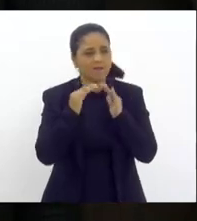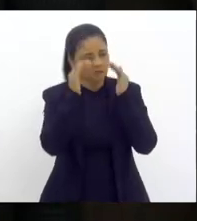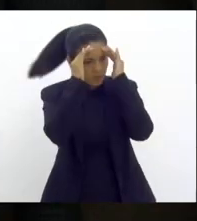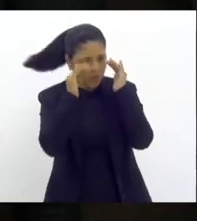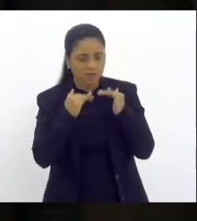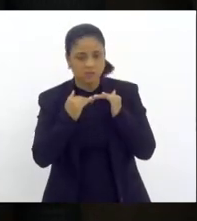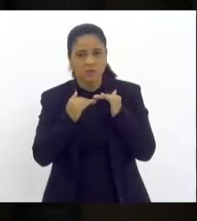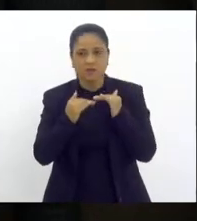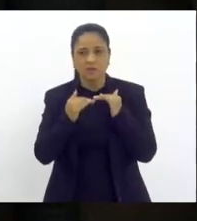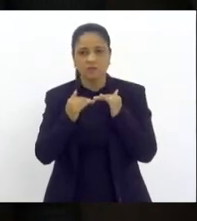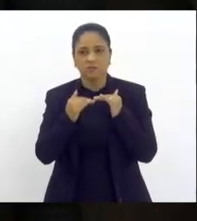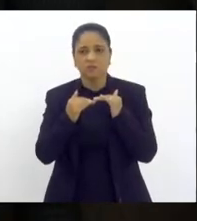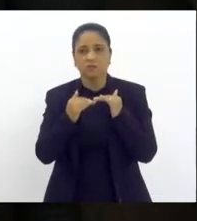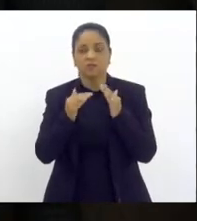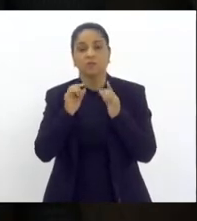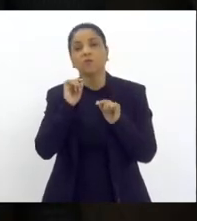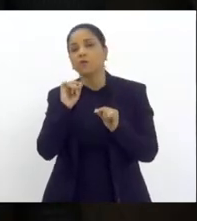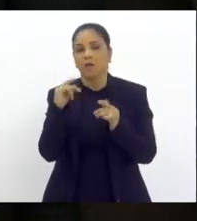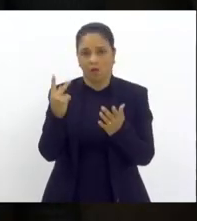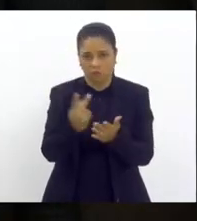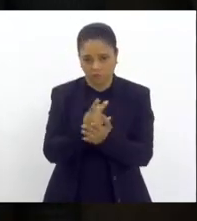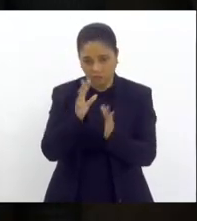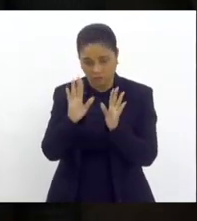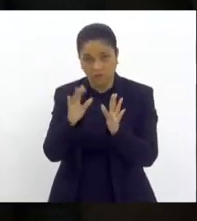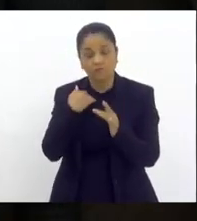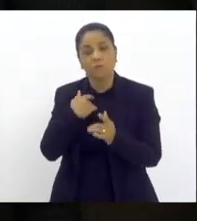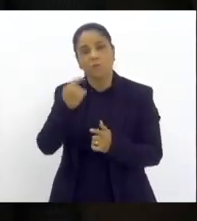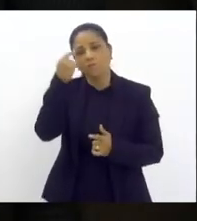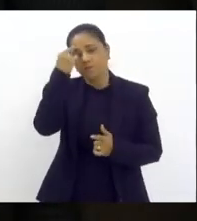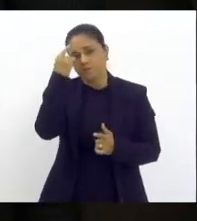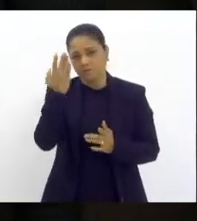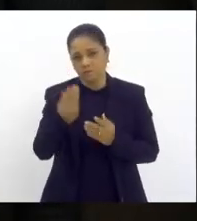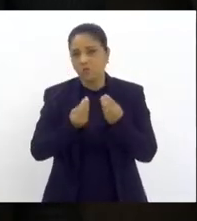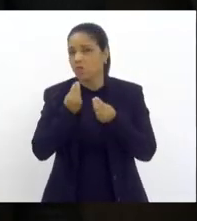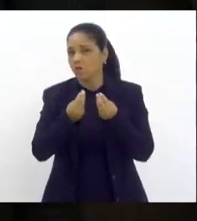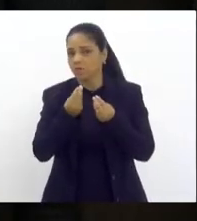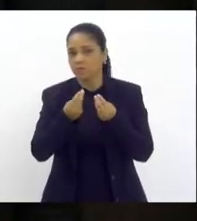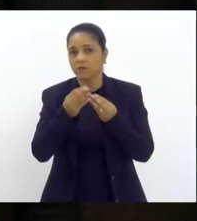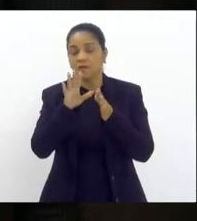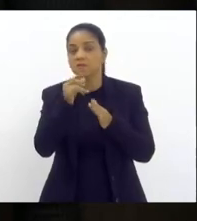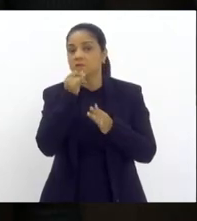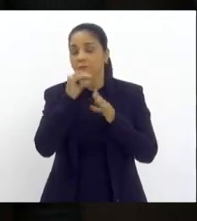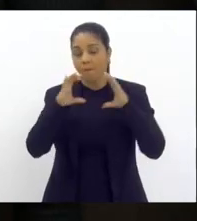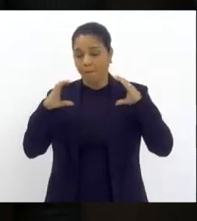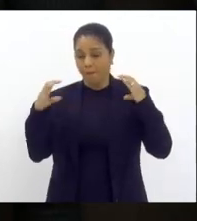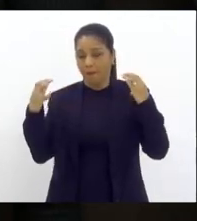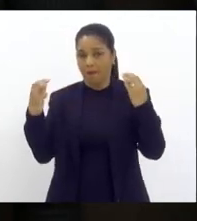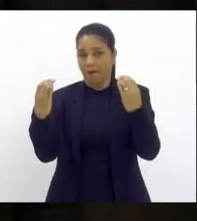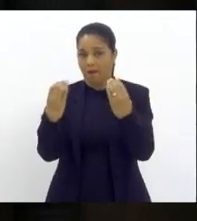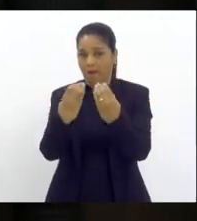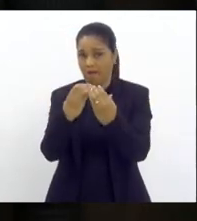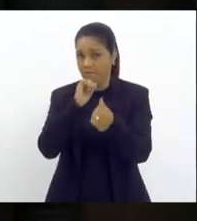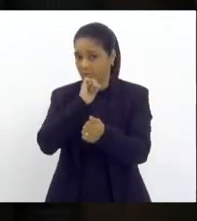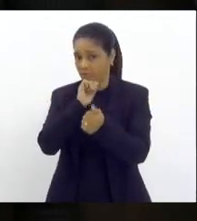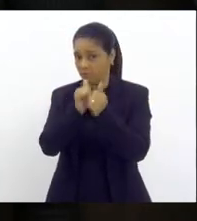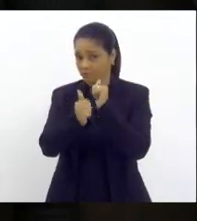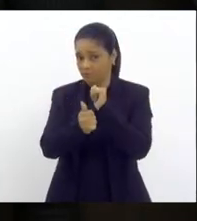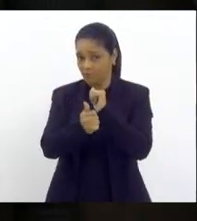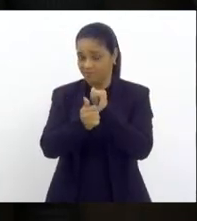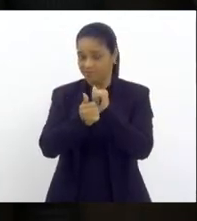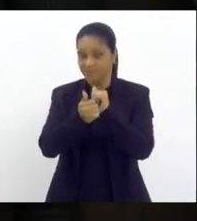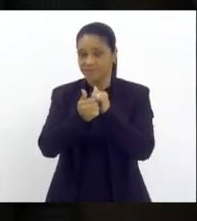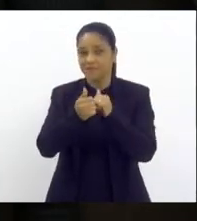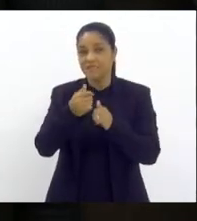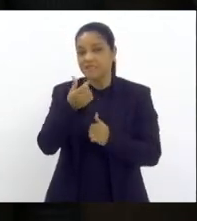cão catraz. Aí o que acontece? Eu fico imaginando, se for no Maracanã, eu fico imaginando o Maracanã, 60